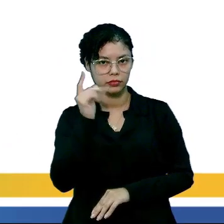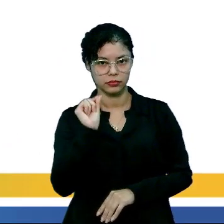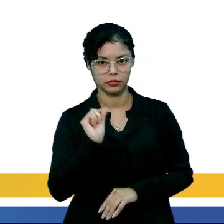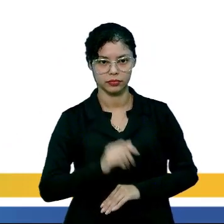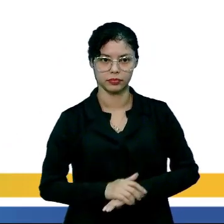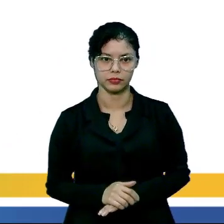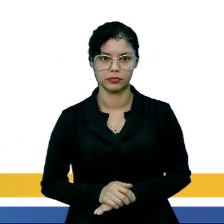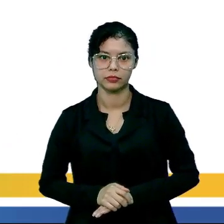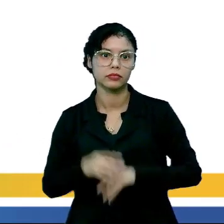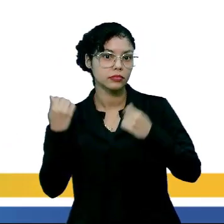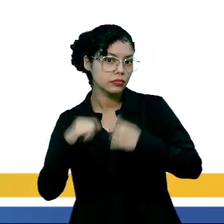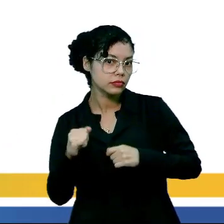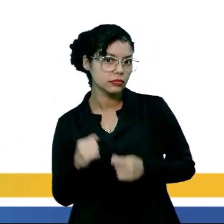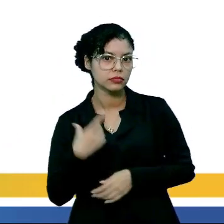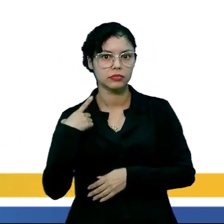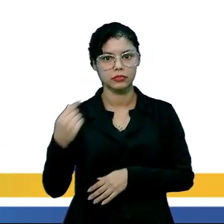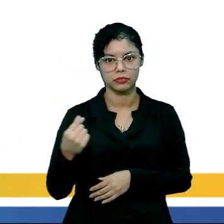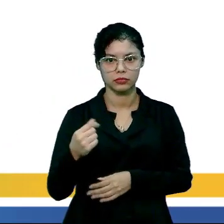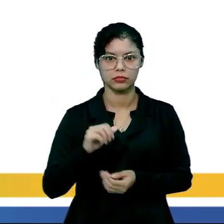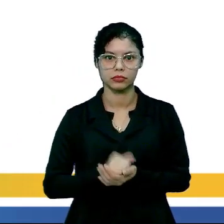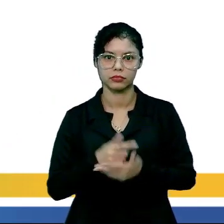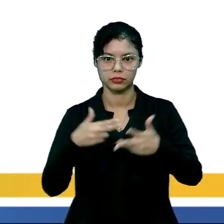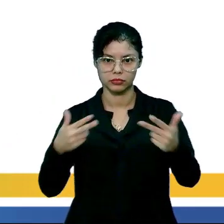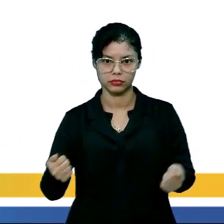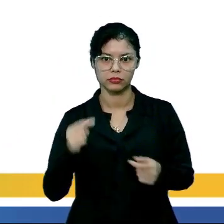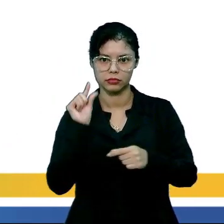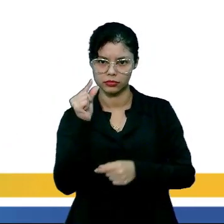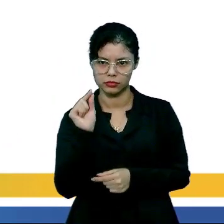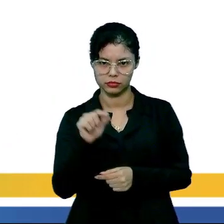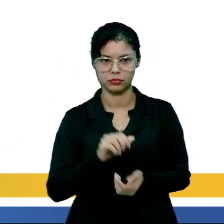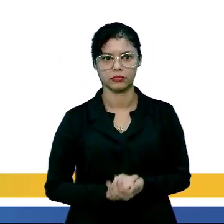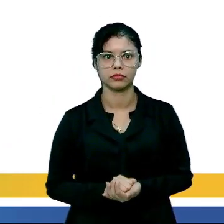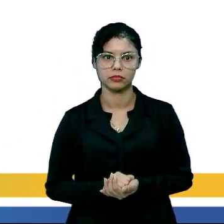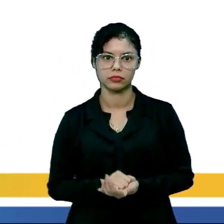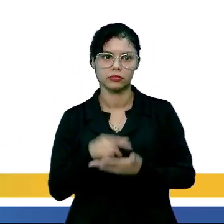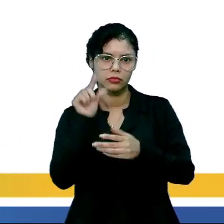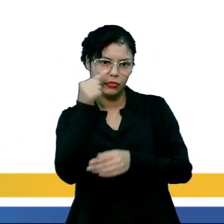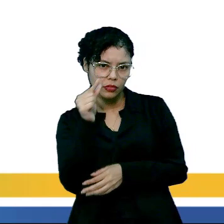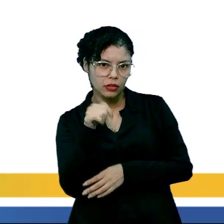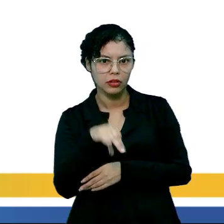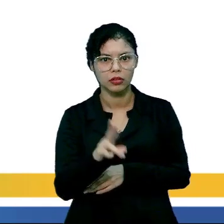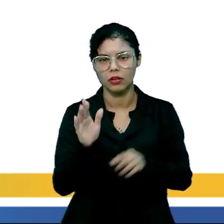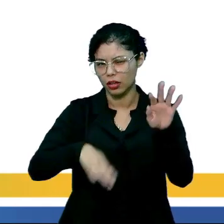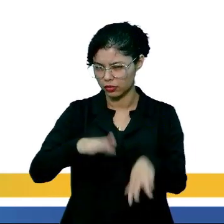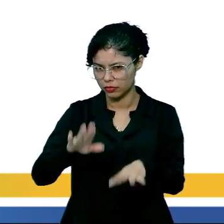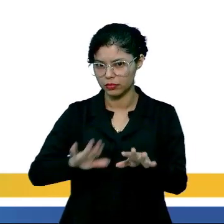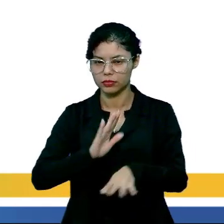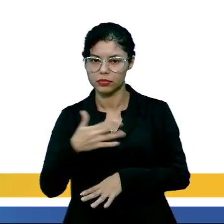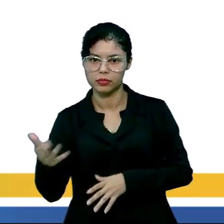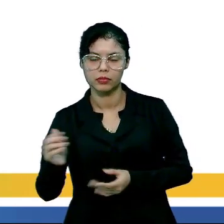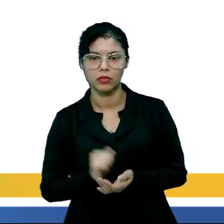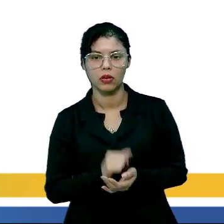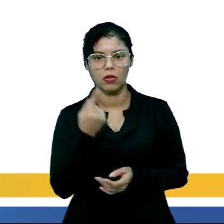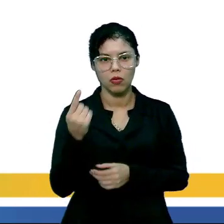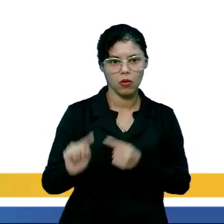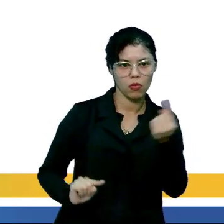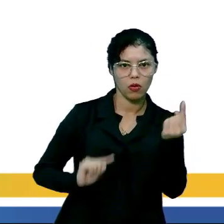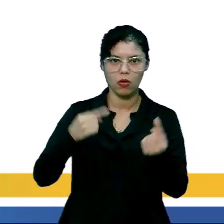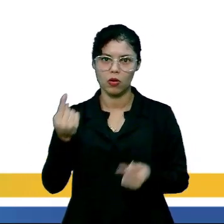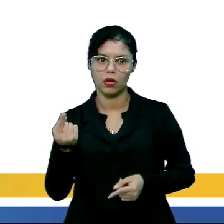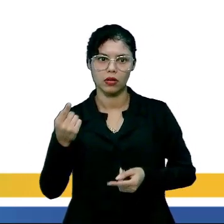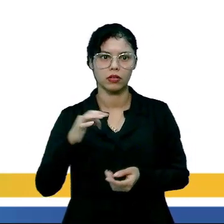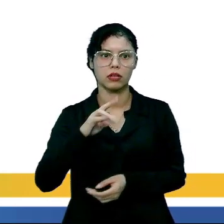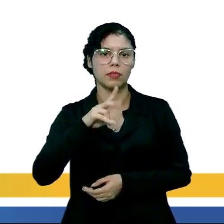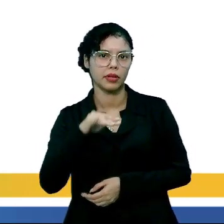assim: é preciso ir dando a coisa em pequenas doses, um pouco de enredo de vez em quando, uma